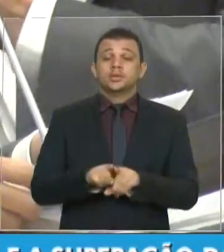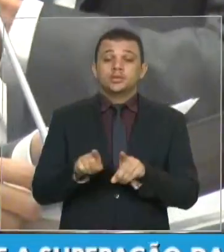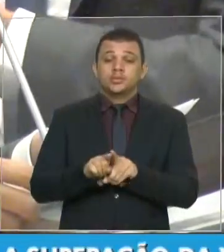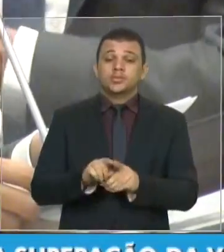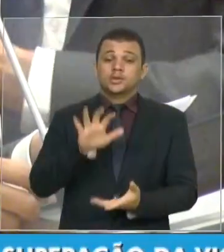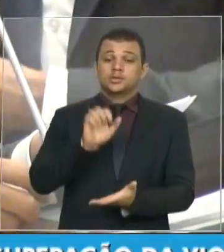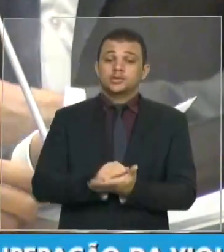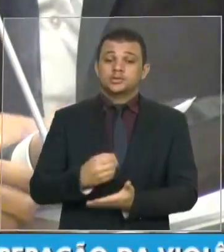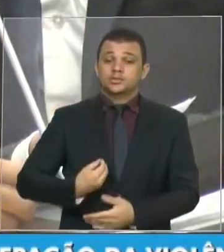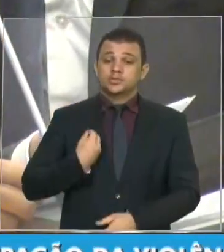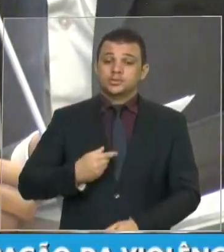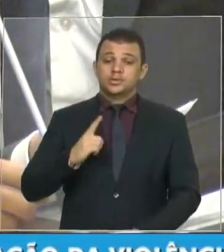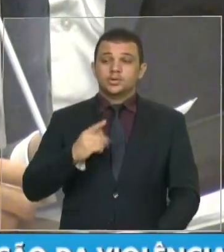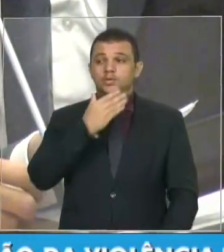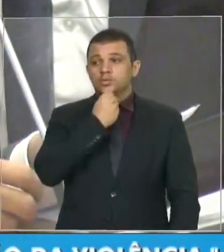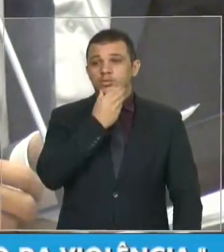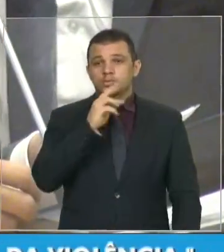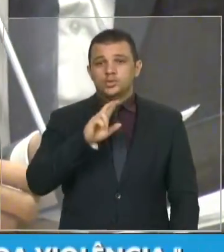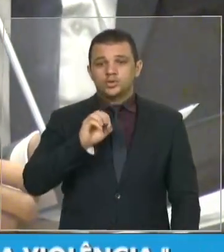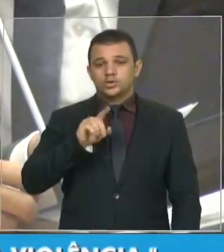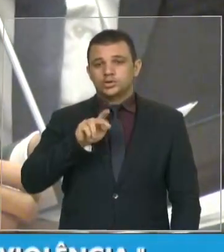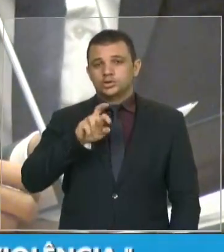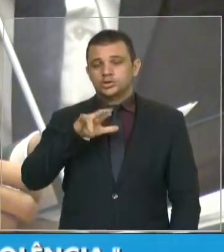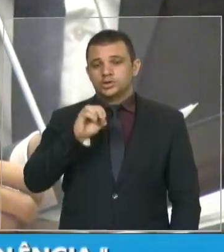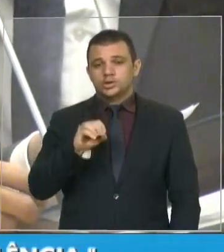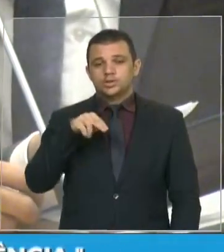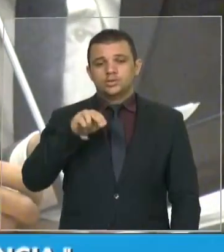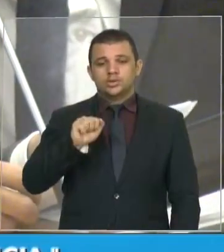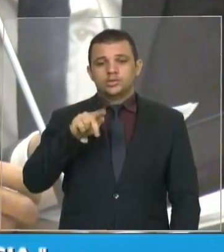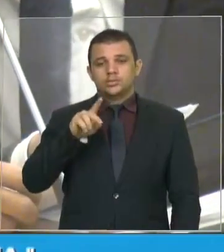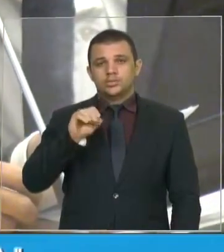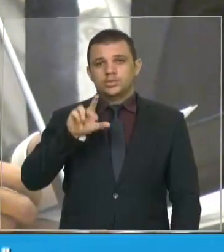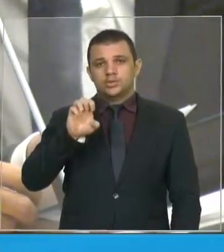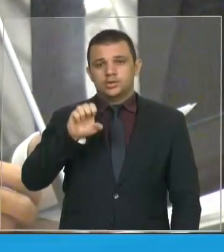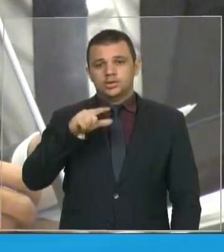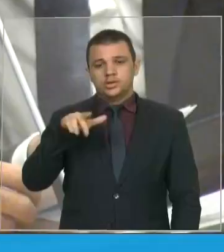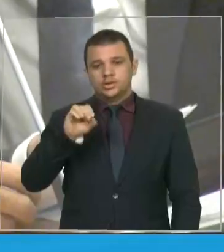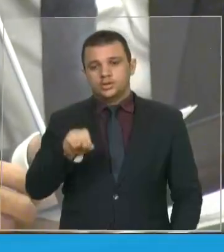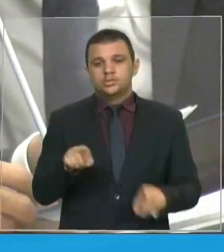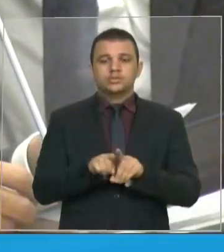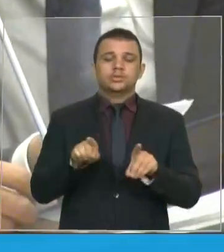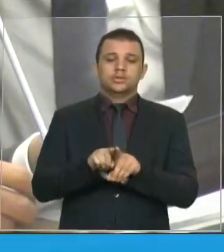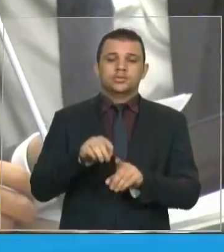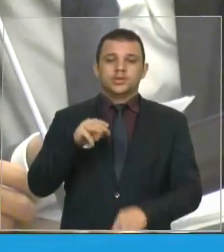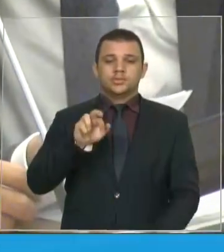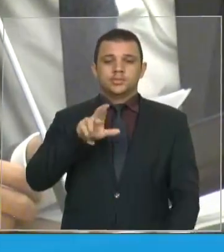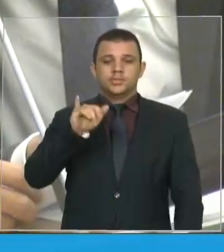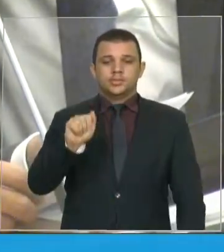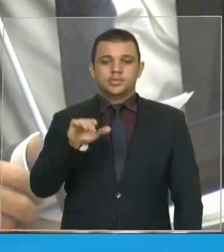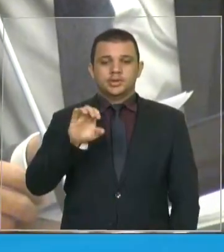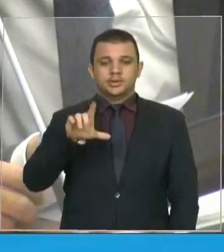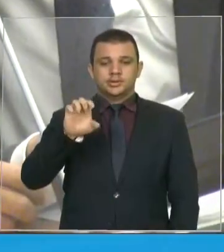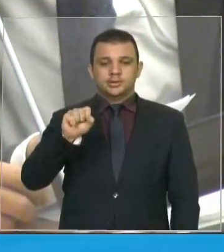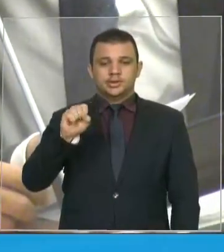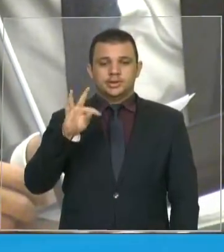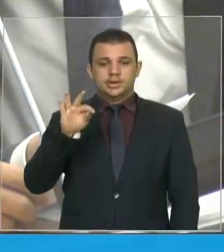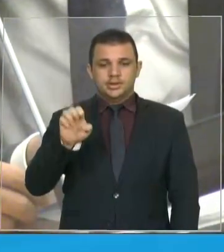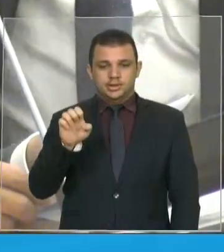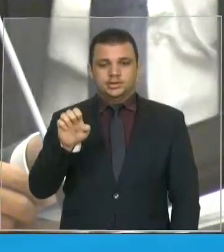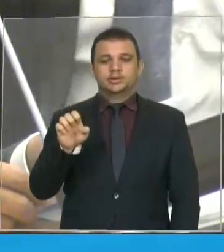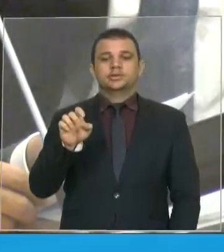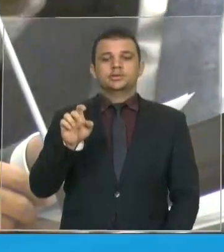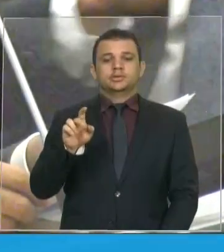Napoleão, da Pastoral da Sobriedade, de Maria Celeste dos Santos, da Pastoral Carcerária, do